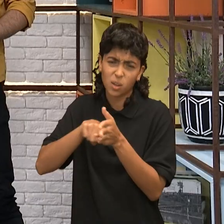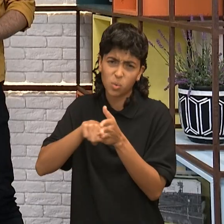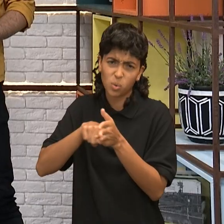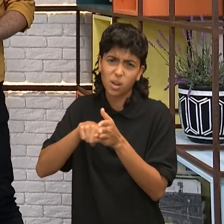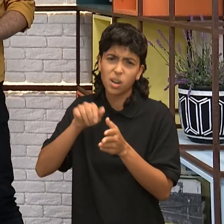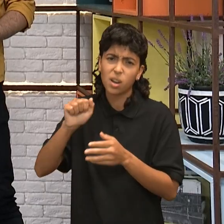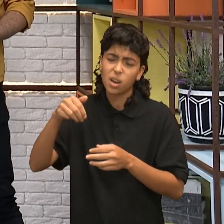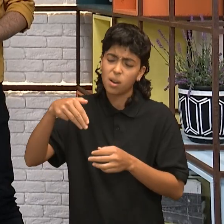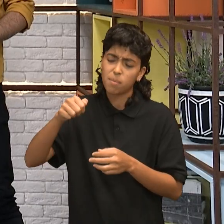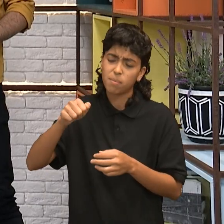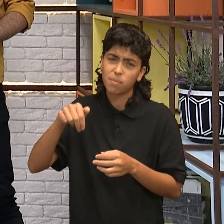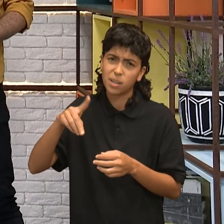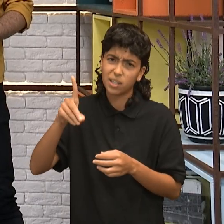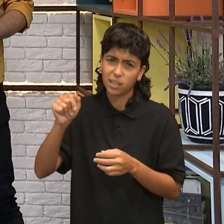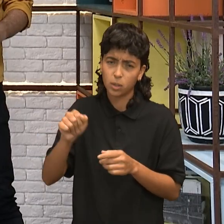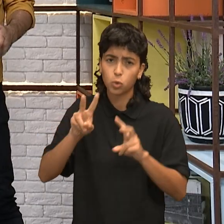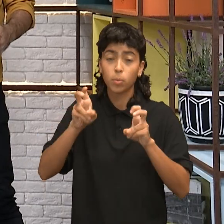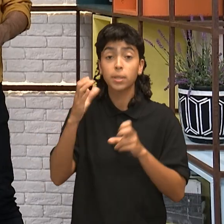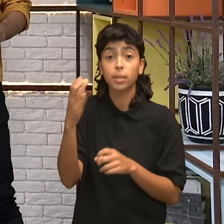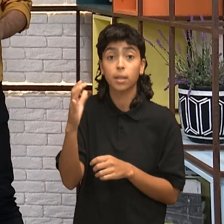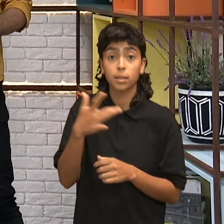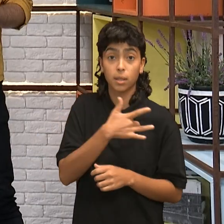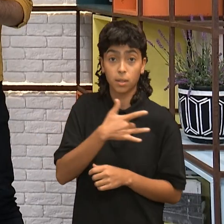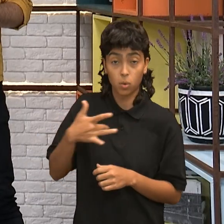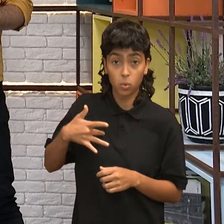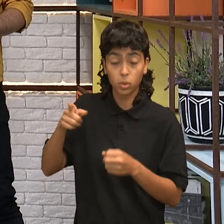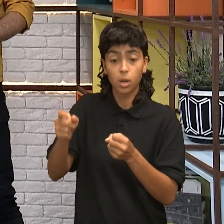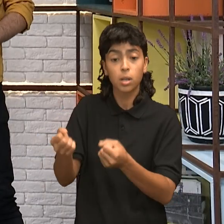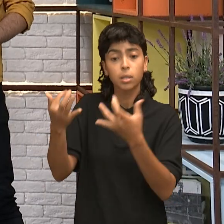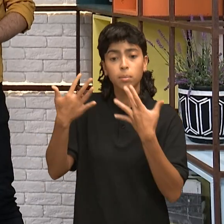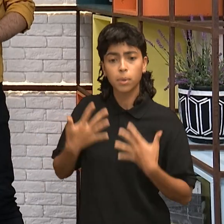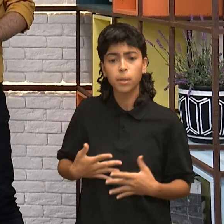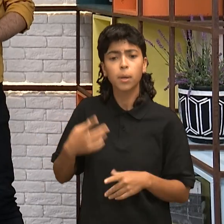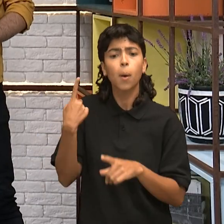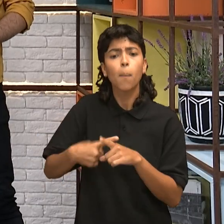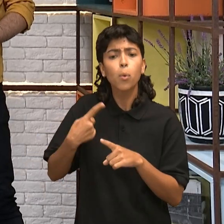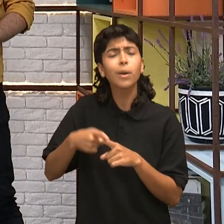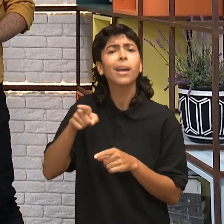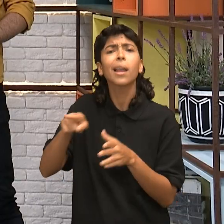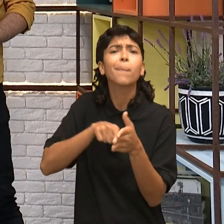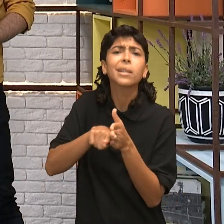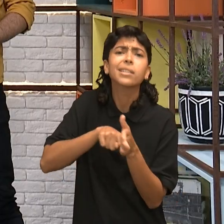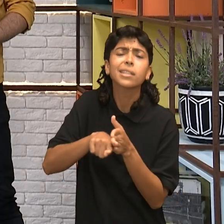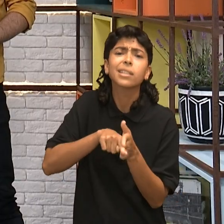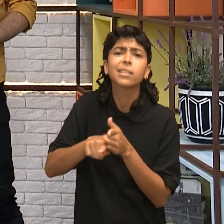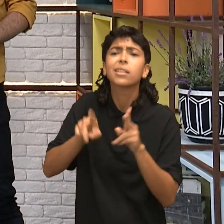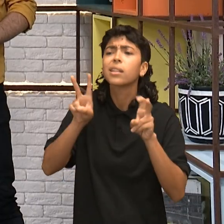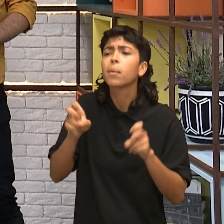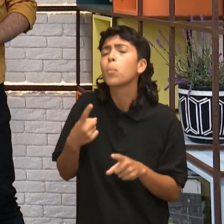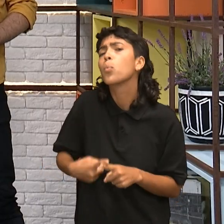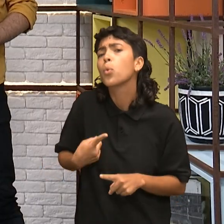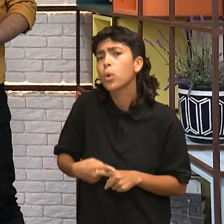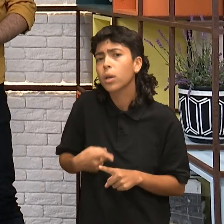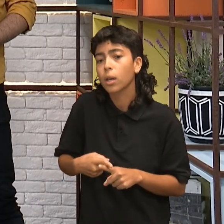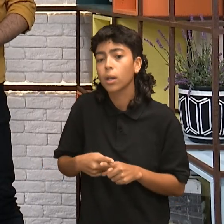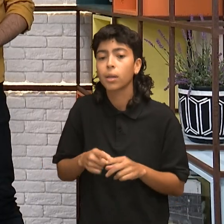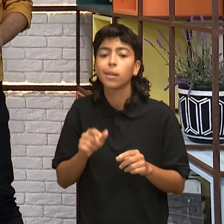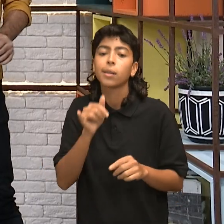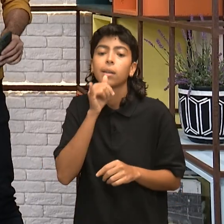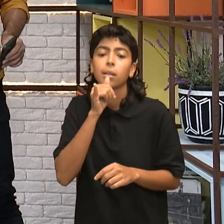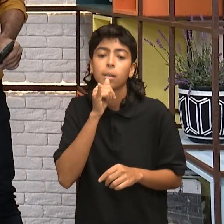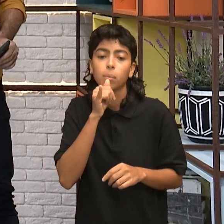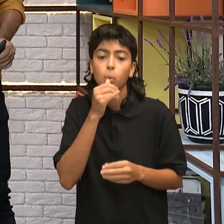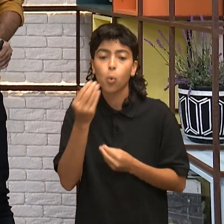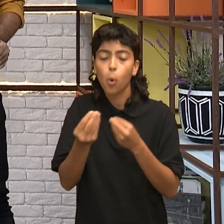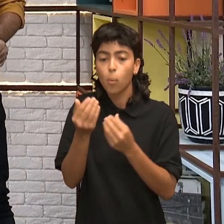Pós-Graduação em Ciências da Saúde da UFG, explica pra gente a motivação por trás da pesquisa desenvolvida por ela sobre a associação